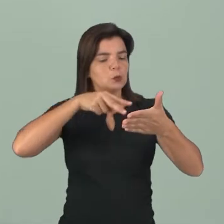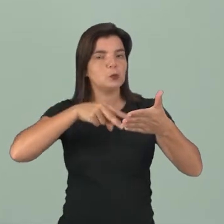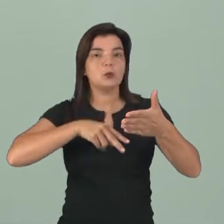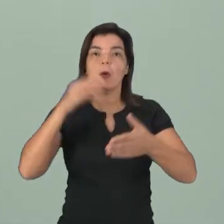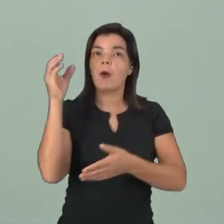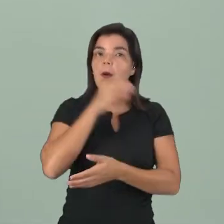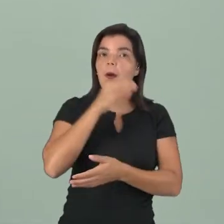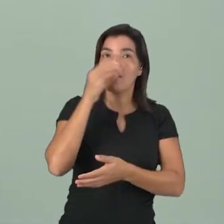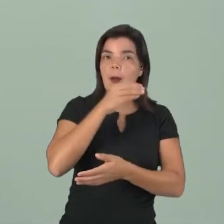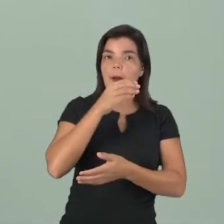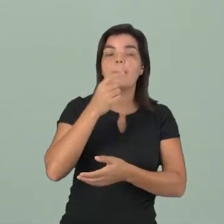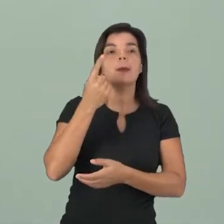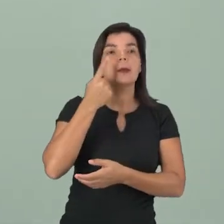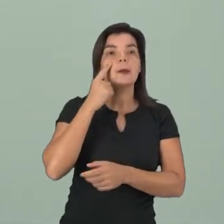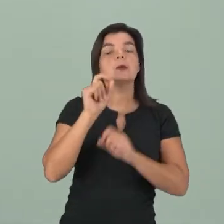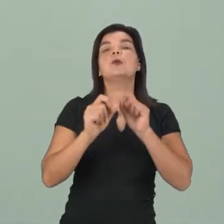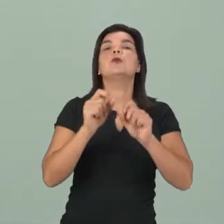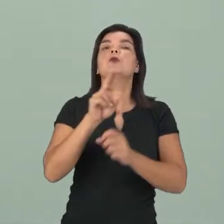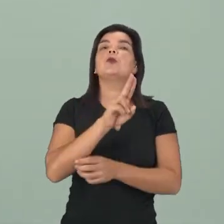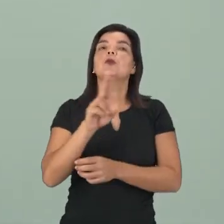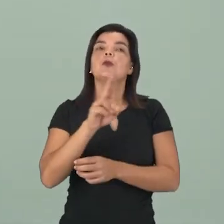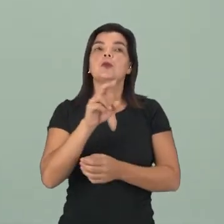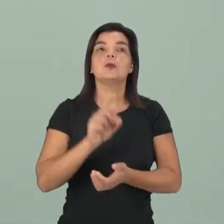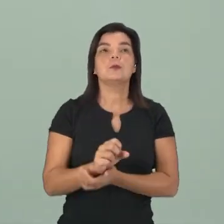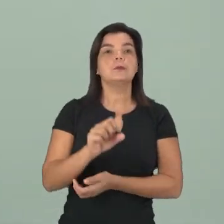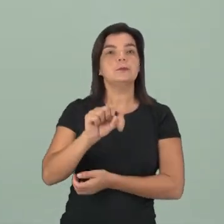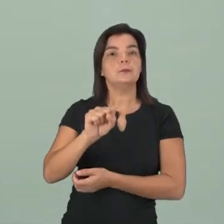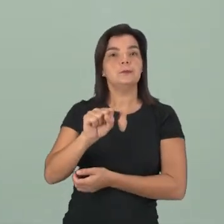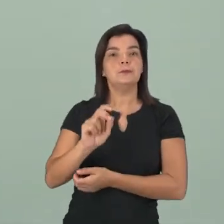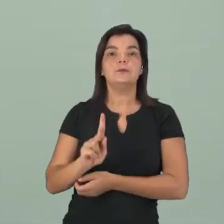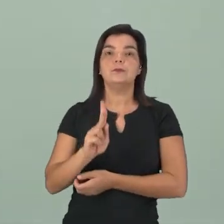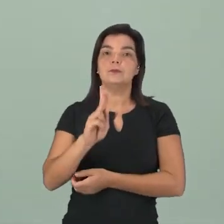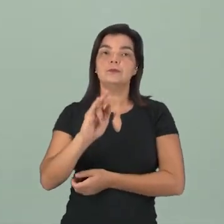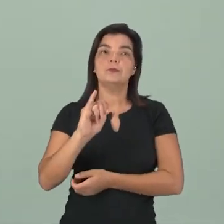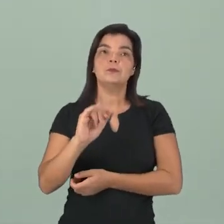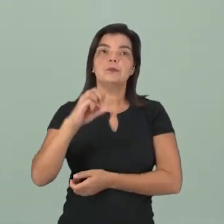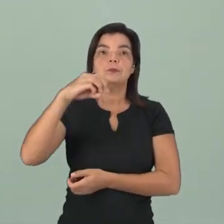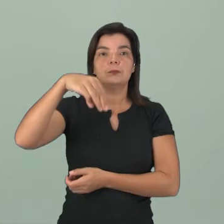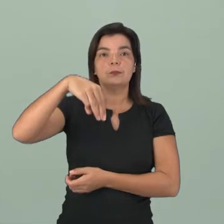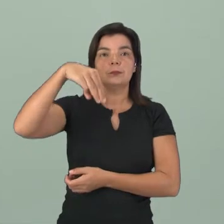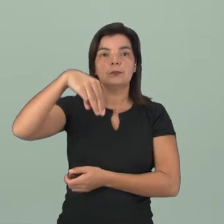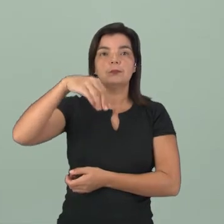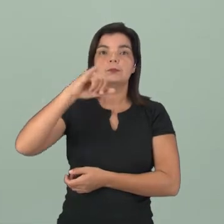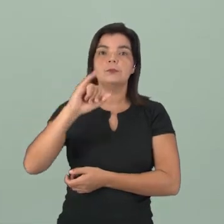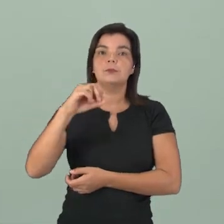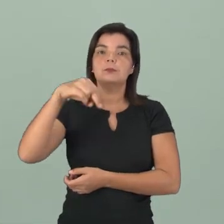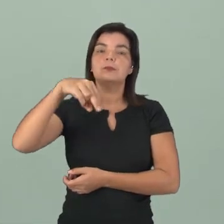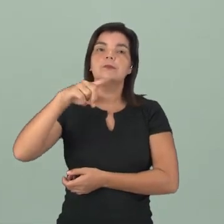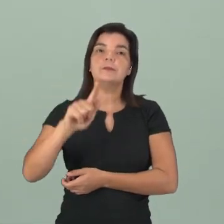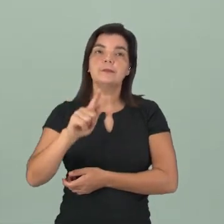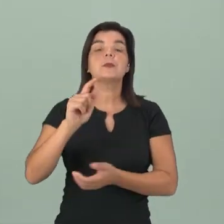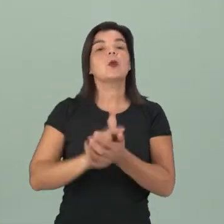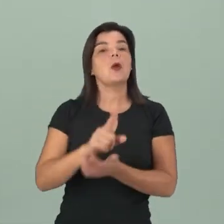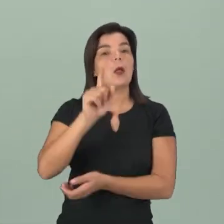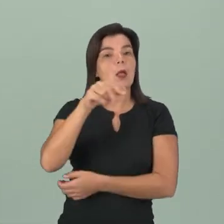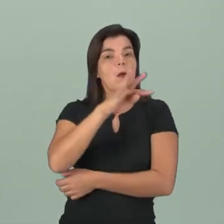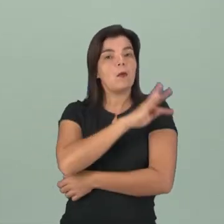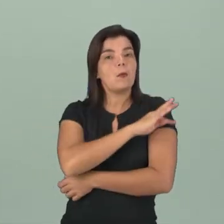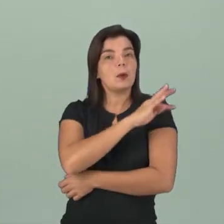cima de um texto, para ver do que se trata, se chama de skimming, tá? Isso é uma técnica de leitura, tá?